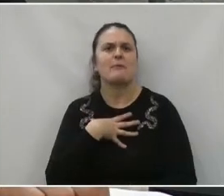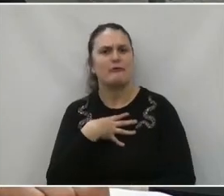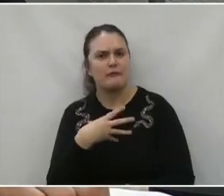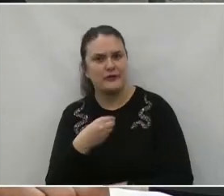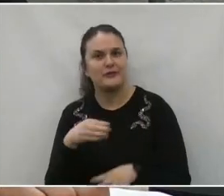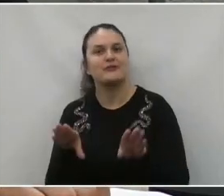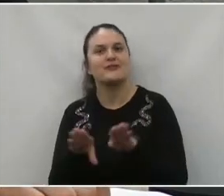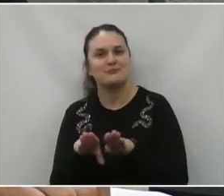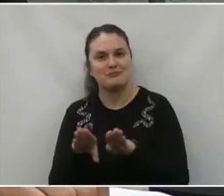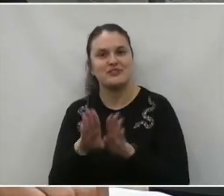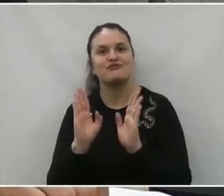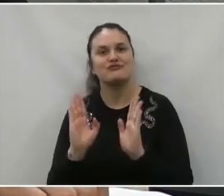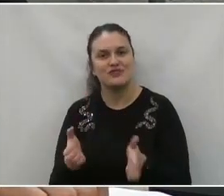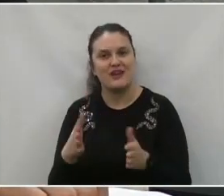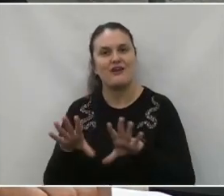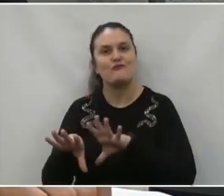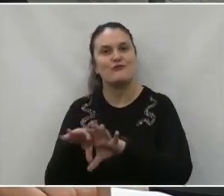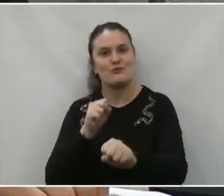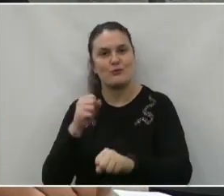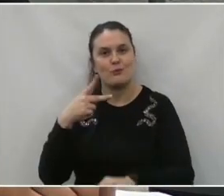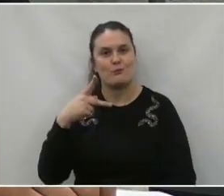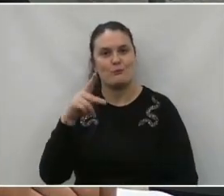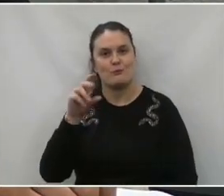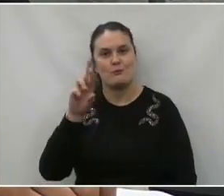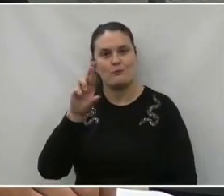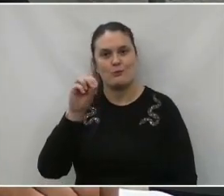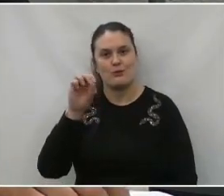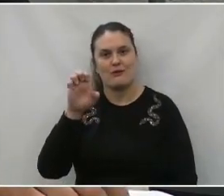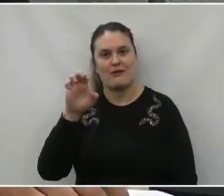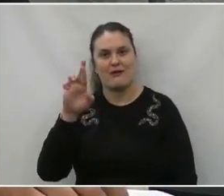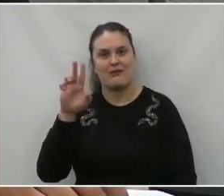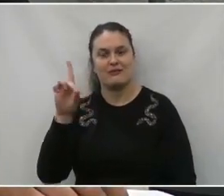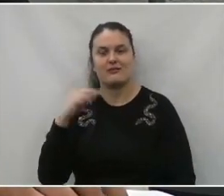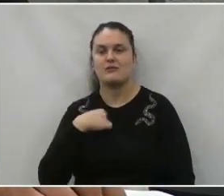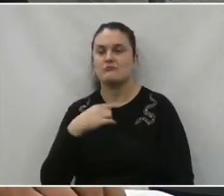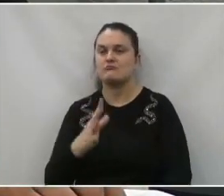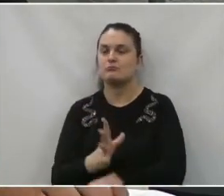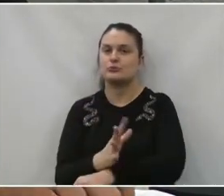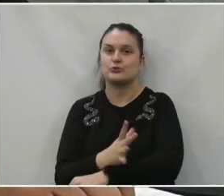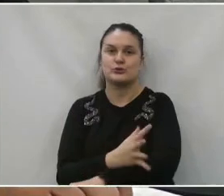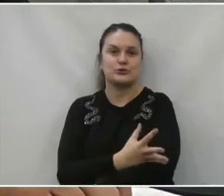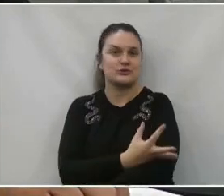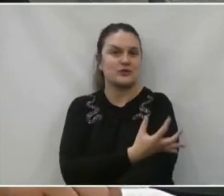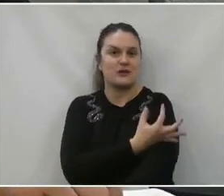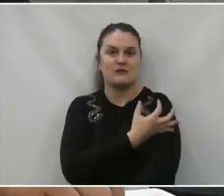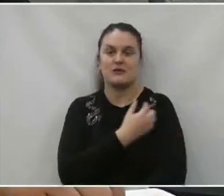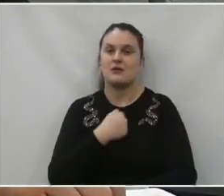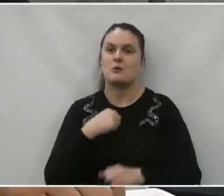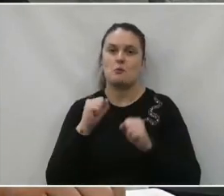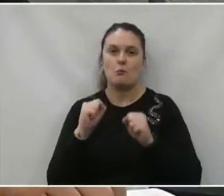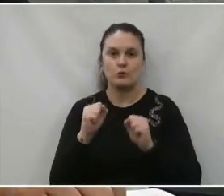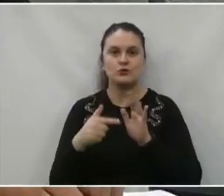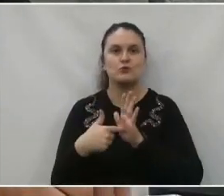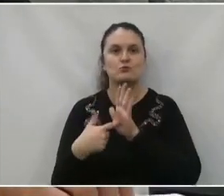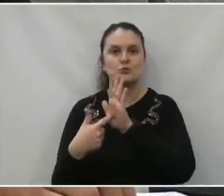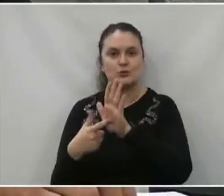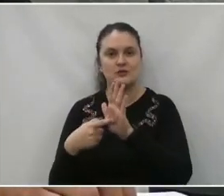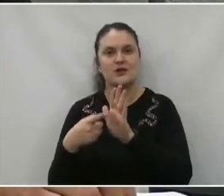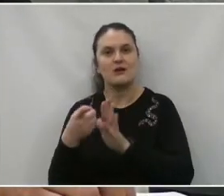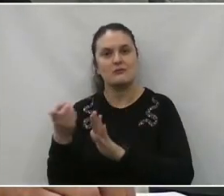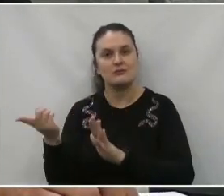também fizeram a formatura do ProERD. E é emocionante, senhores vereadores, na sequência eu posso até mostrar para os